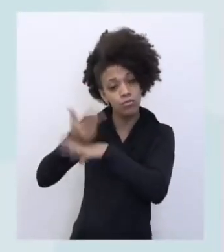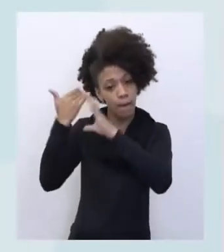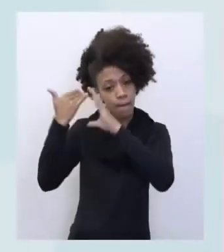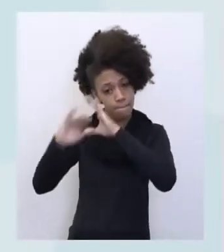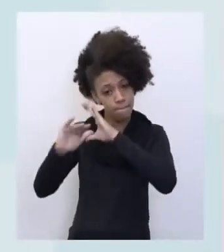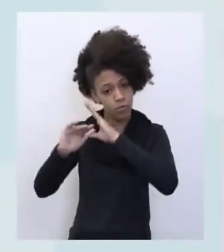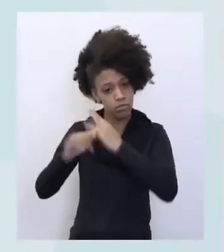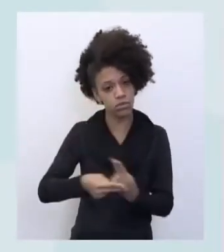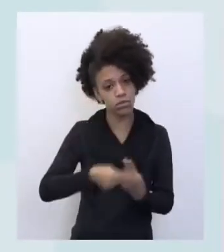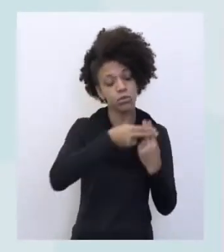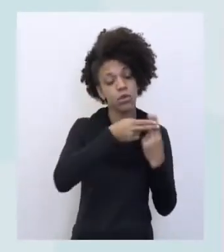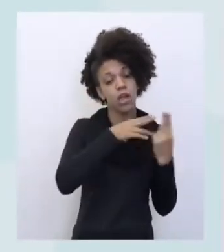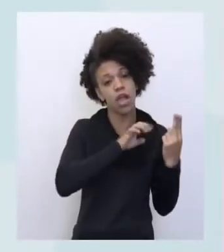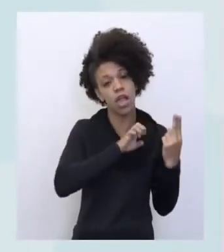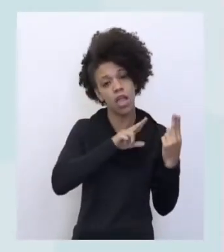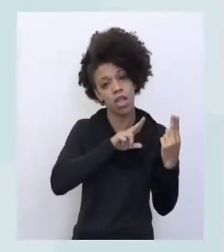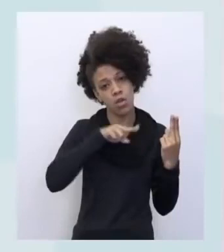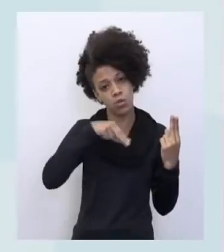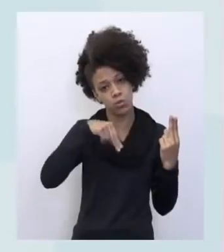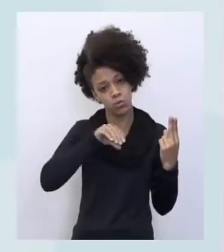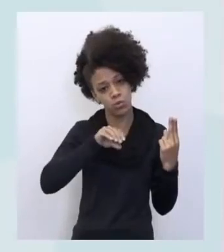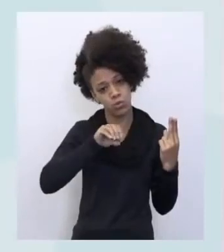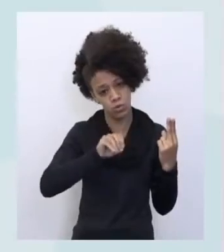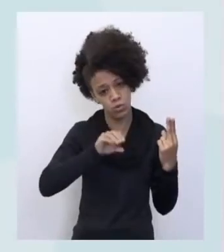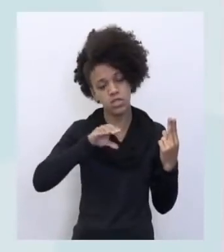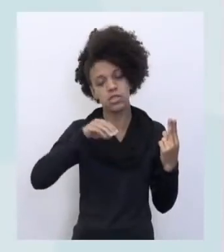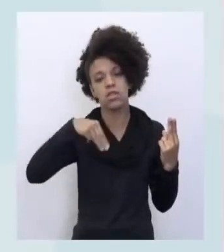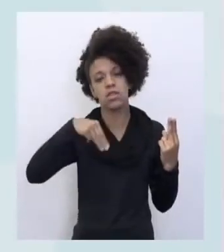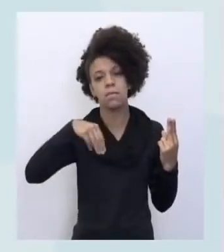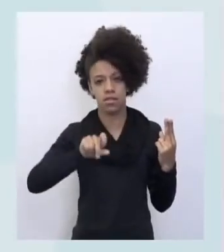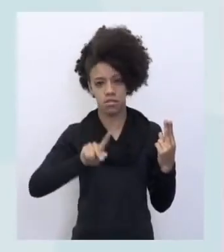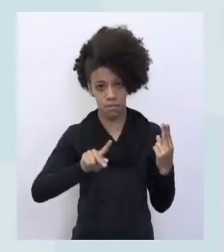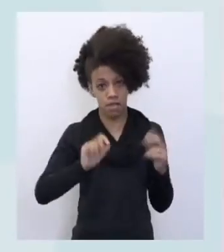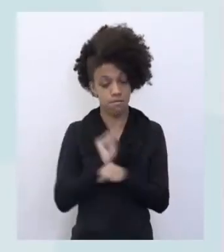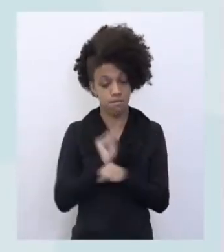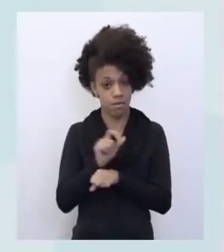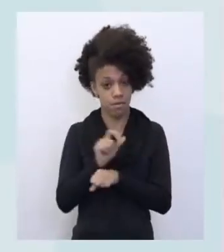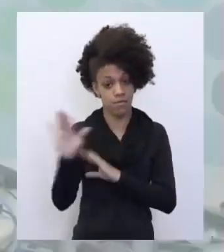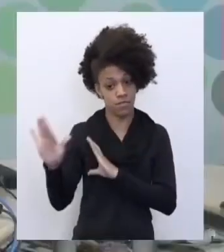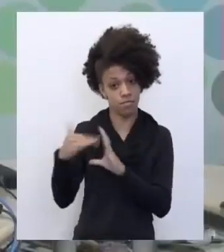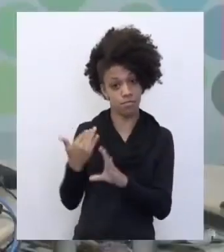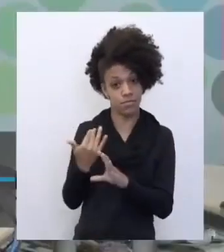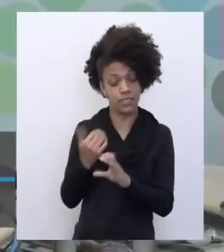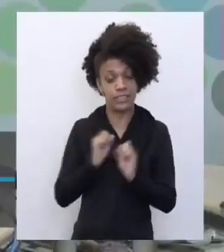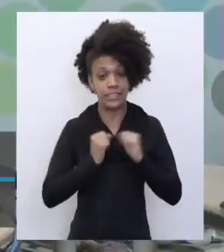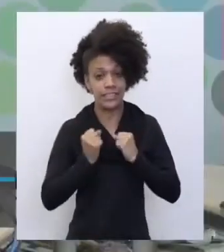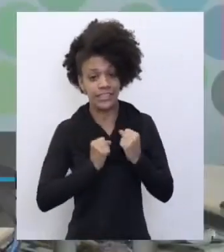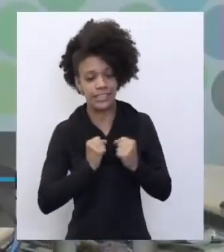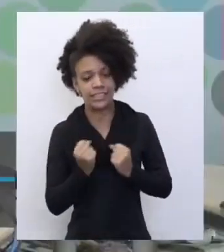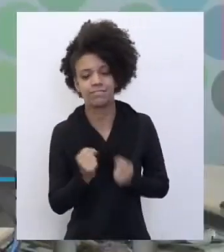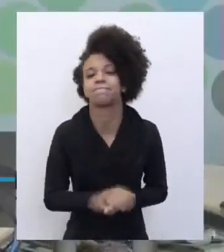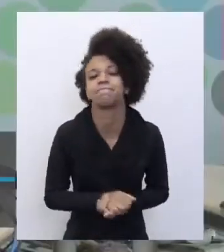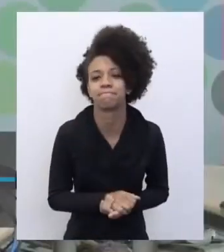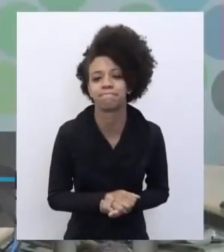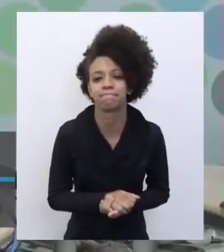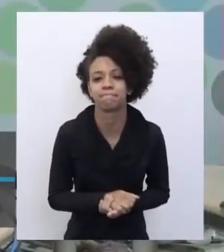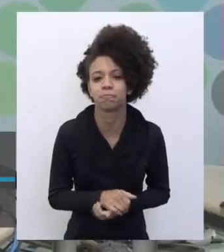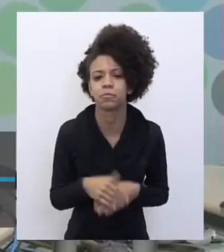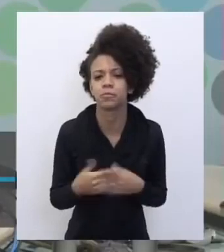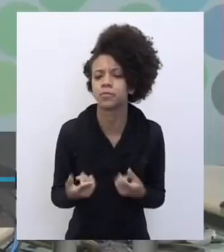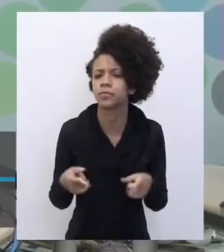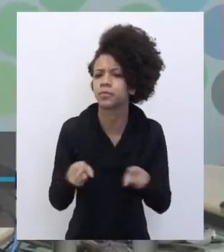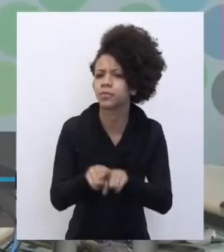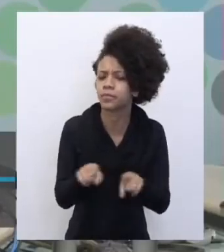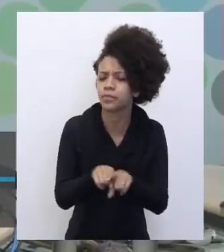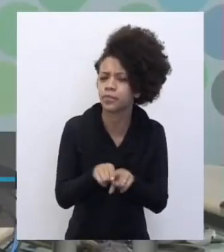feito com objetos. Espero que vocês me mandem, turma. Estou muito ansiosa. Turma, eu trouxe para